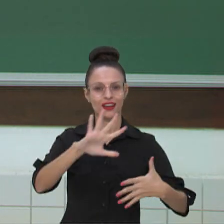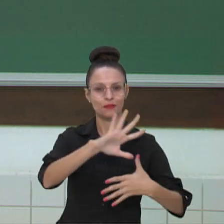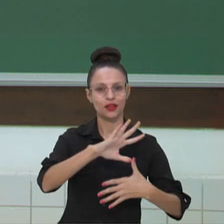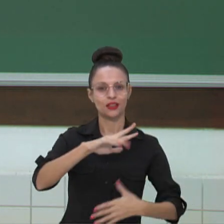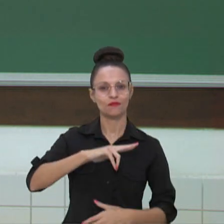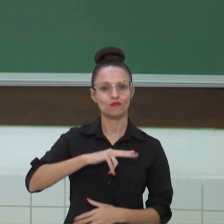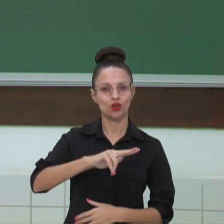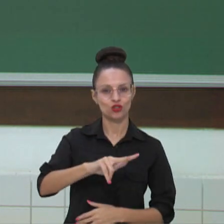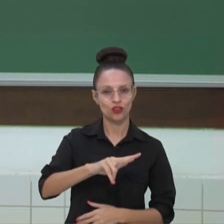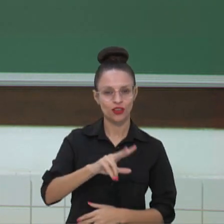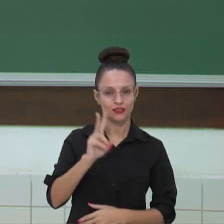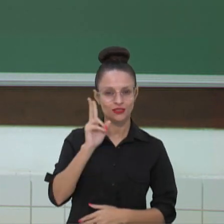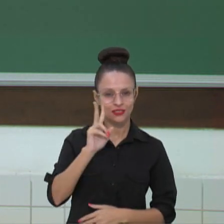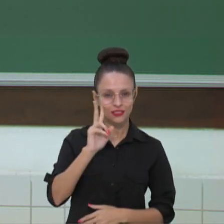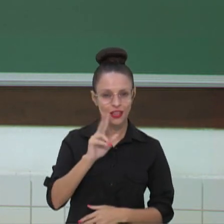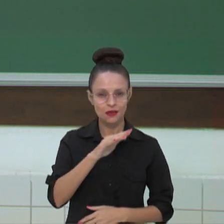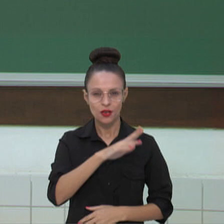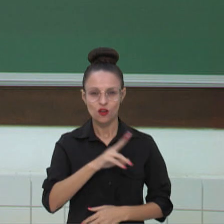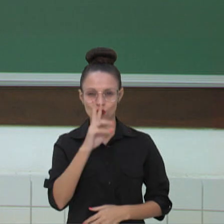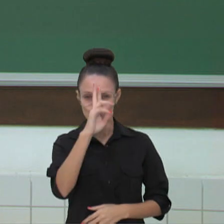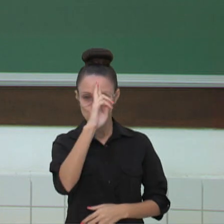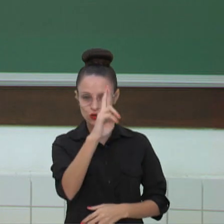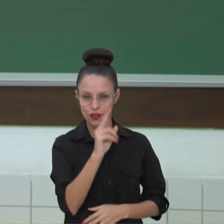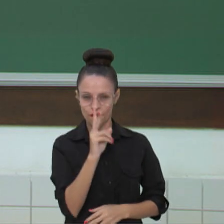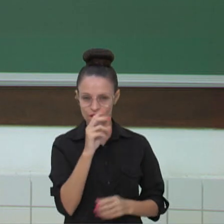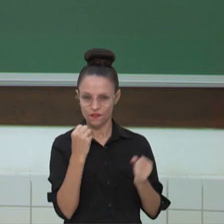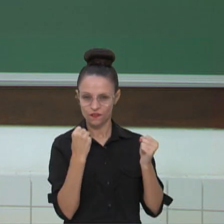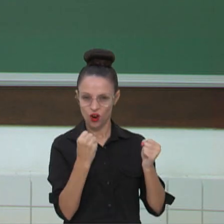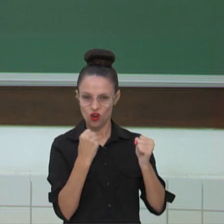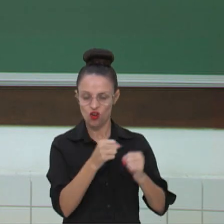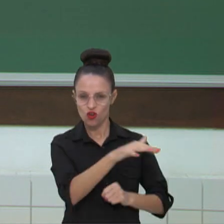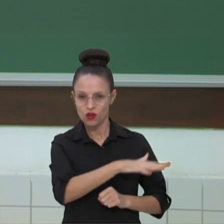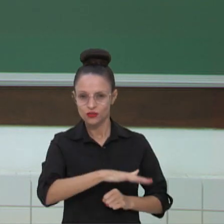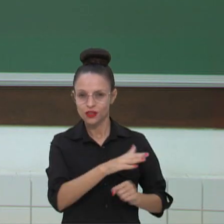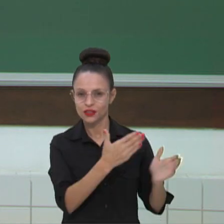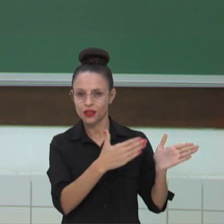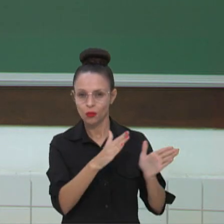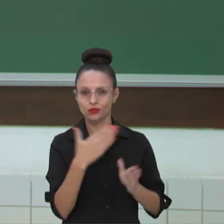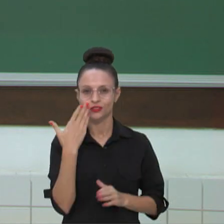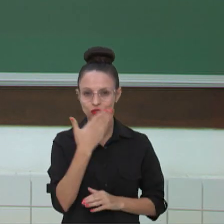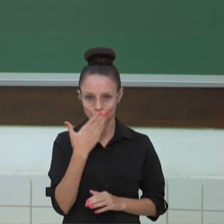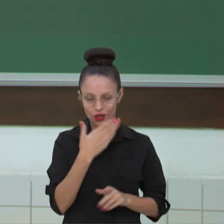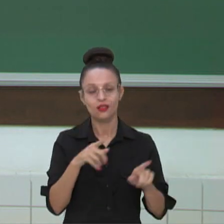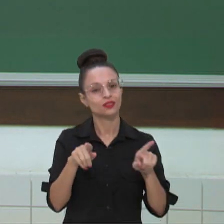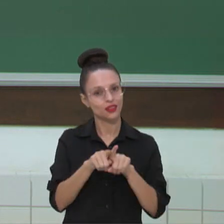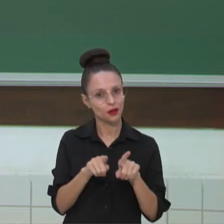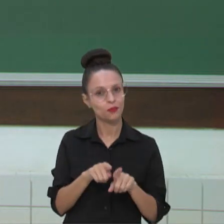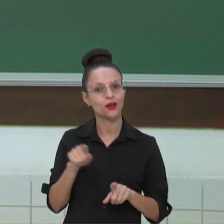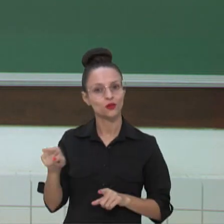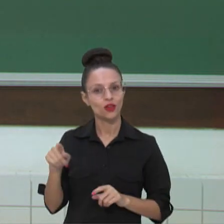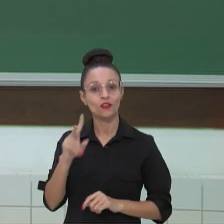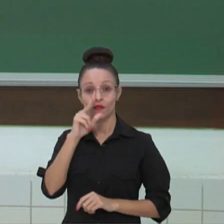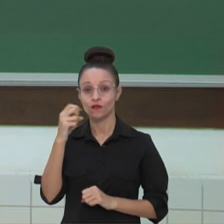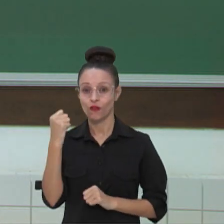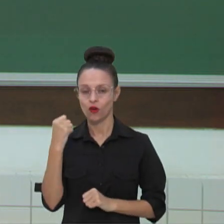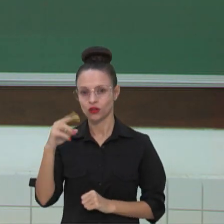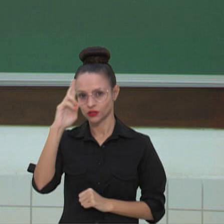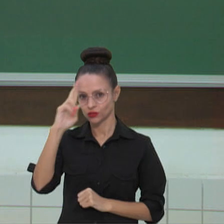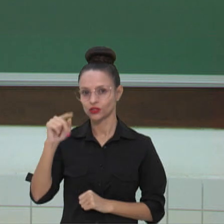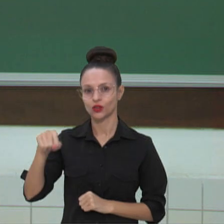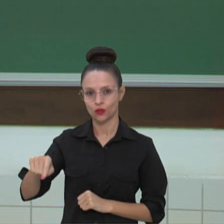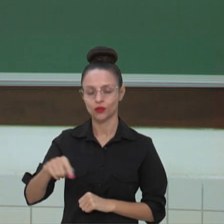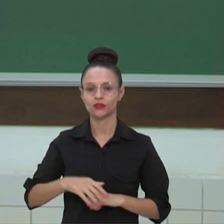dos senhores de engenho com uma força política, não só no engenho, mas na região? Aí também você tem essa força desses senhores de